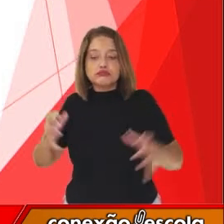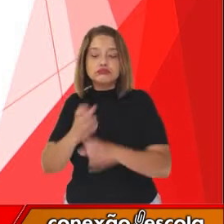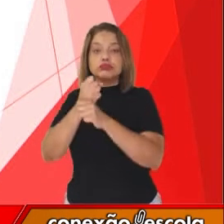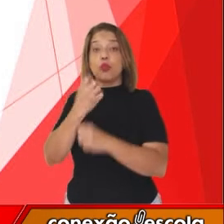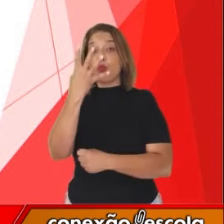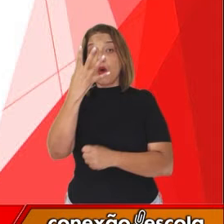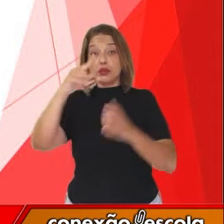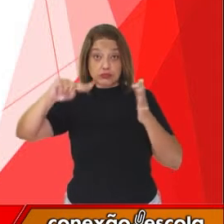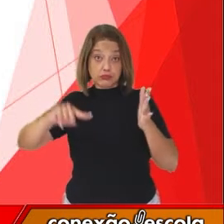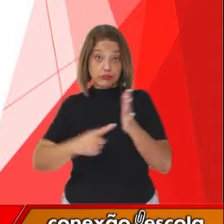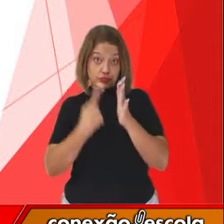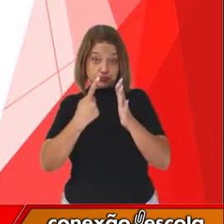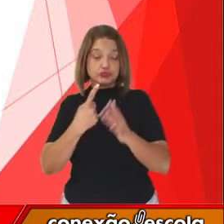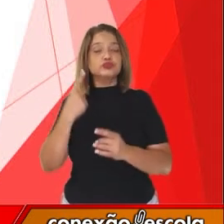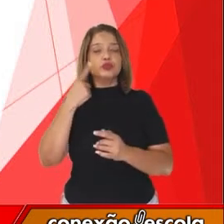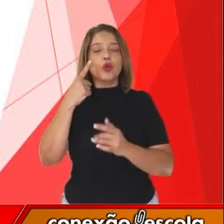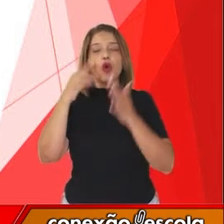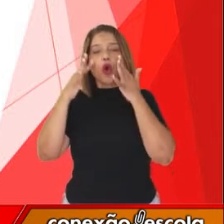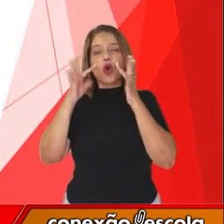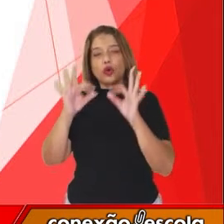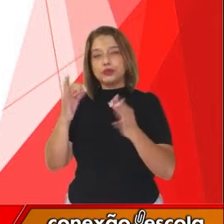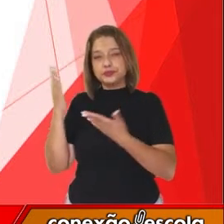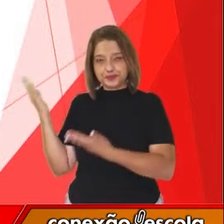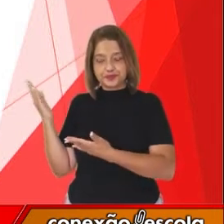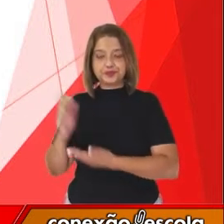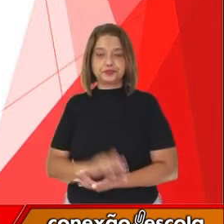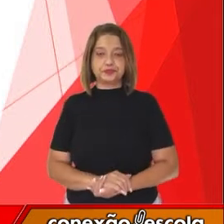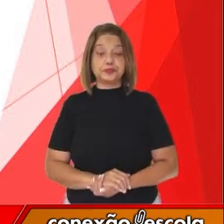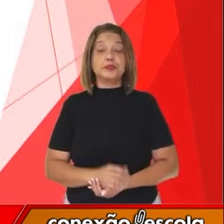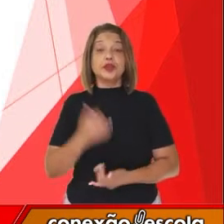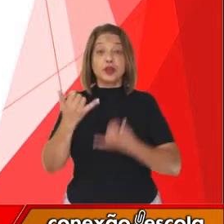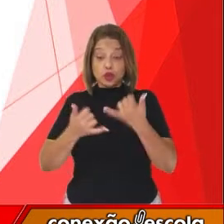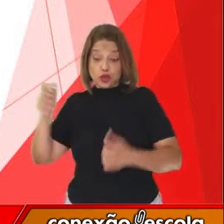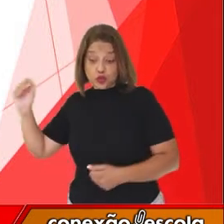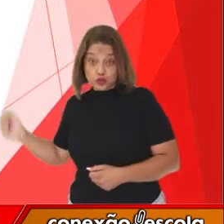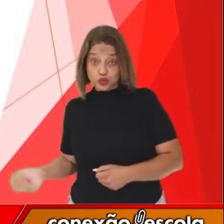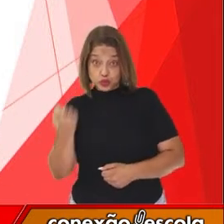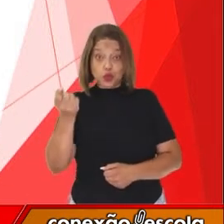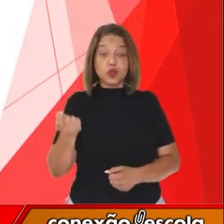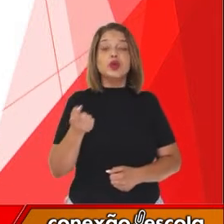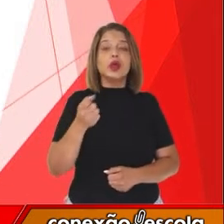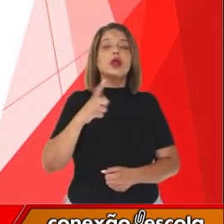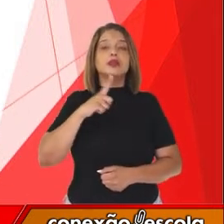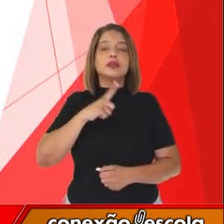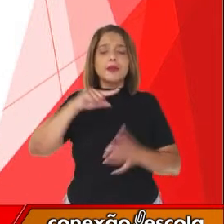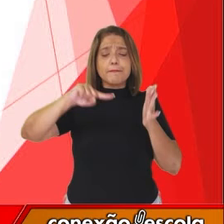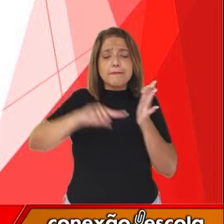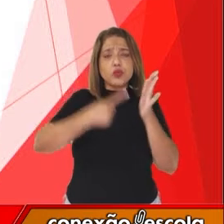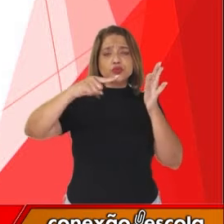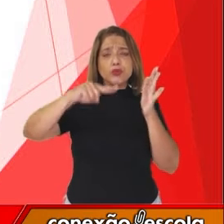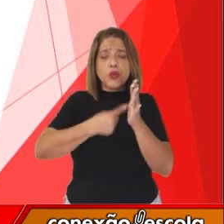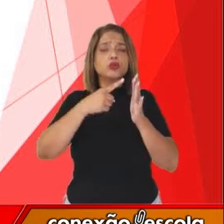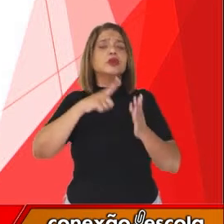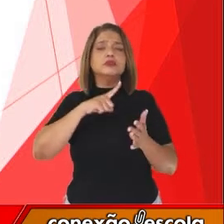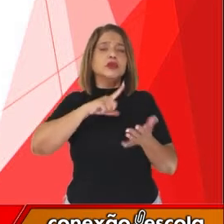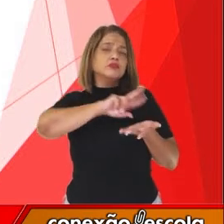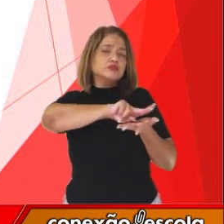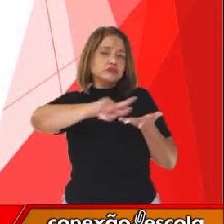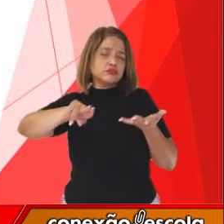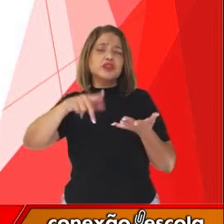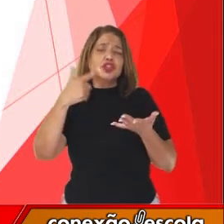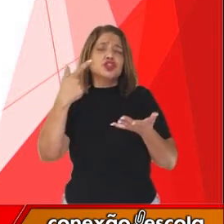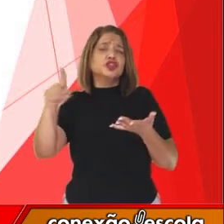uma observação. No jogo de tênis, a contagem de pontos tem uma nomenclatura diferente, um